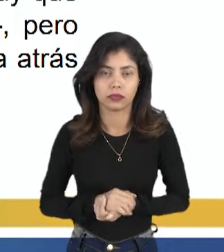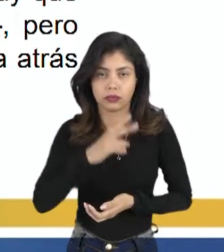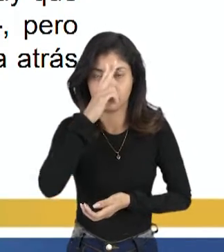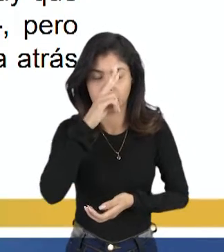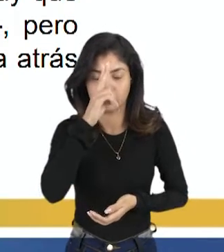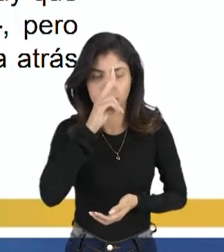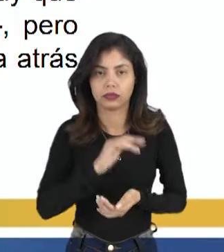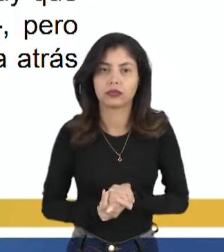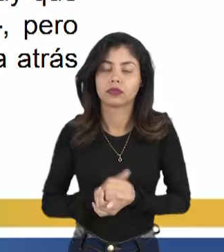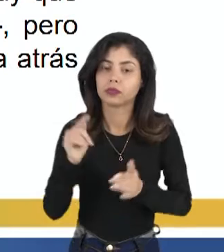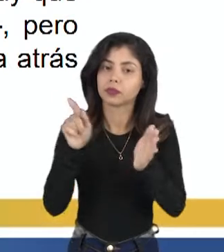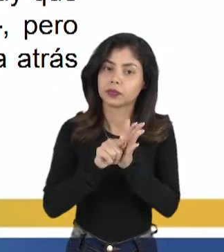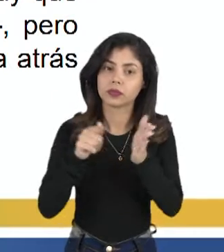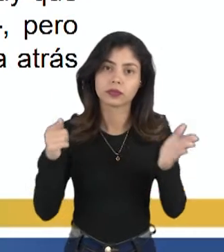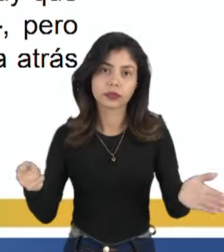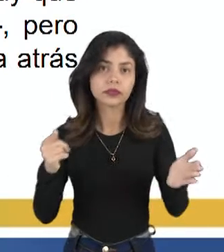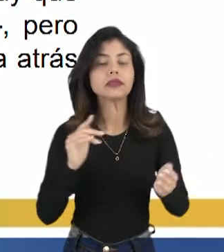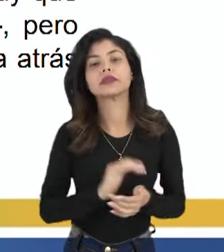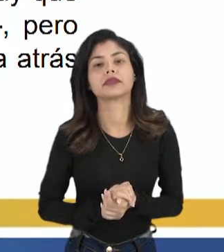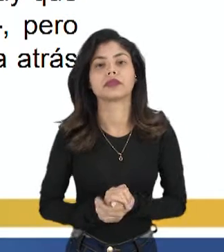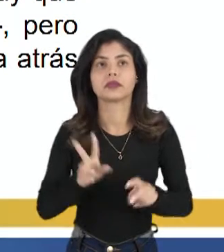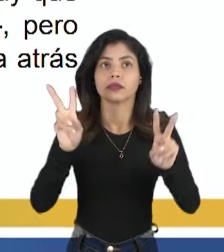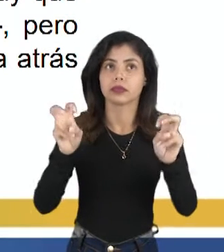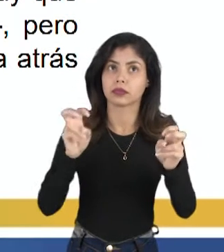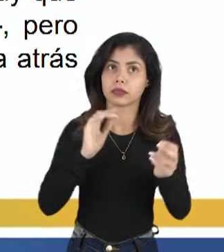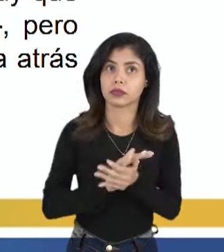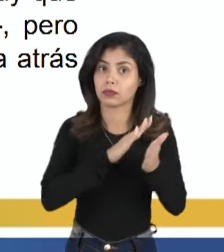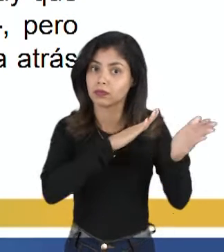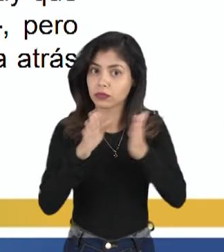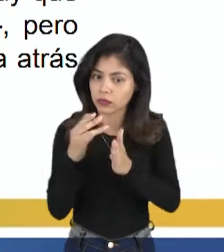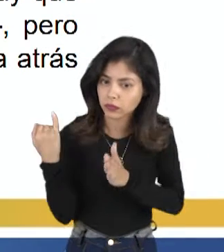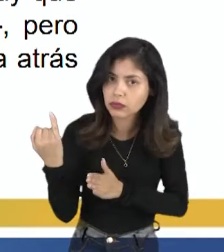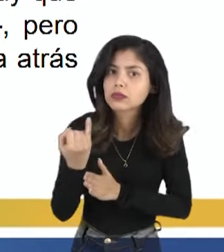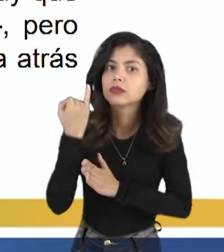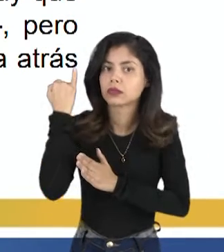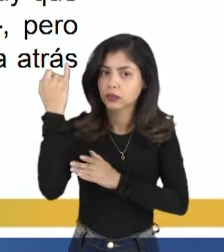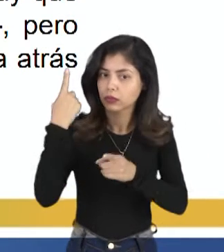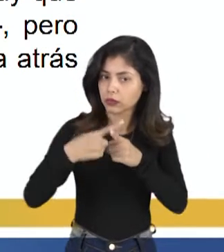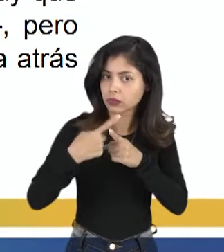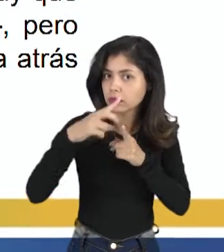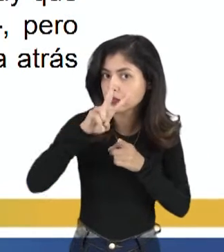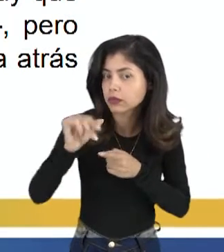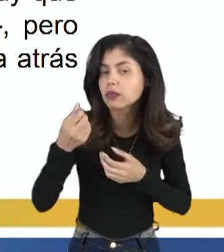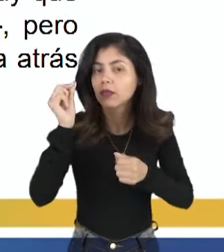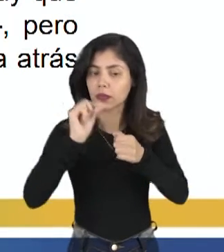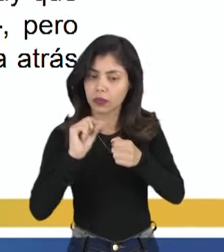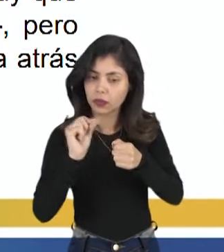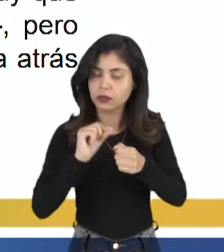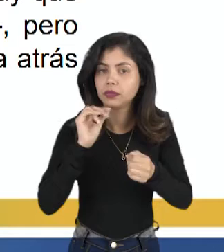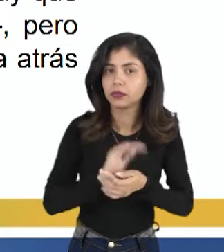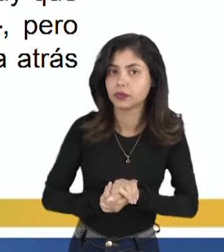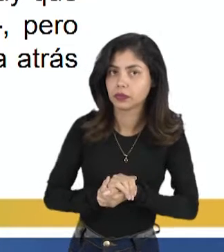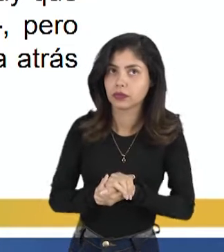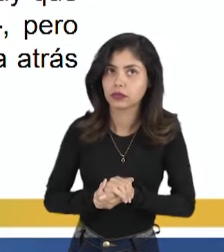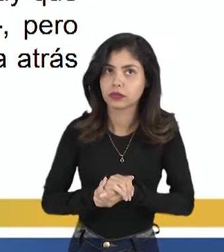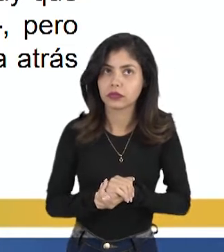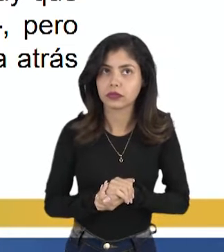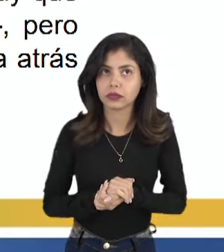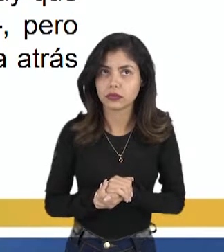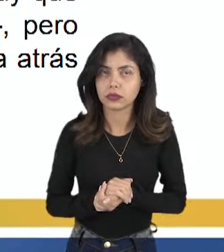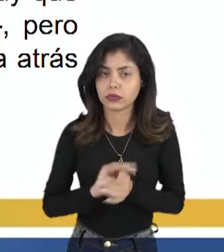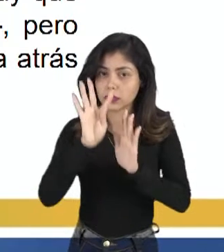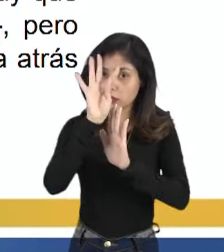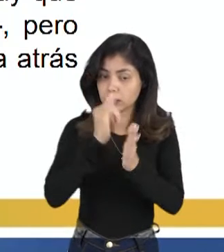lembrando que o texto jornalístico, o título é uma parte muito importante, porque ele vai nos fazer